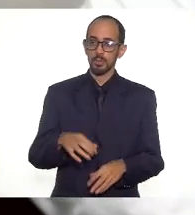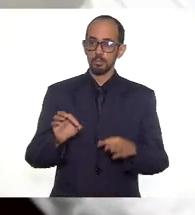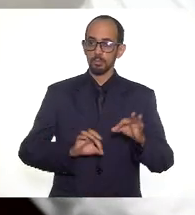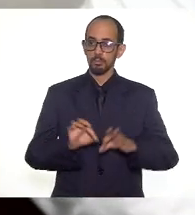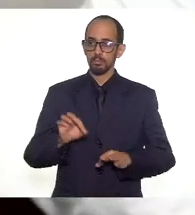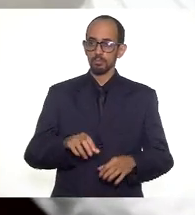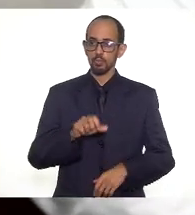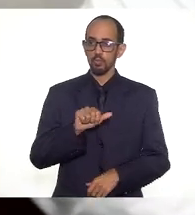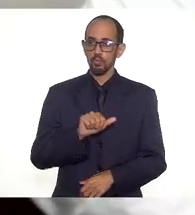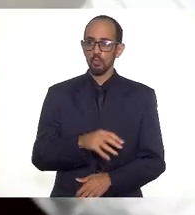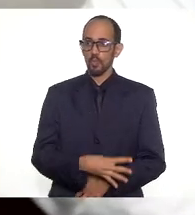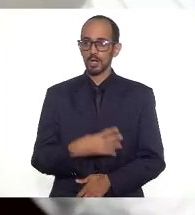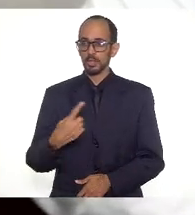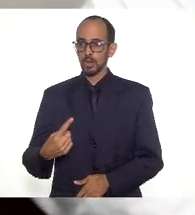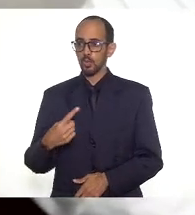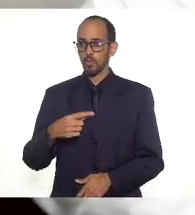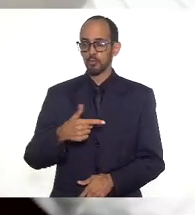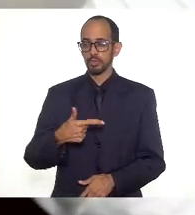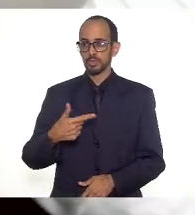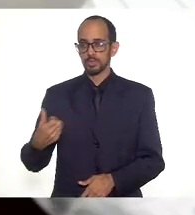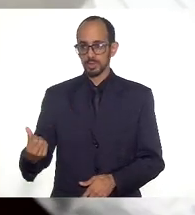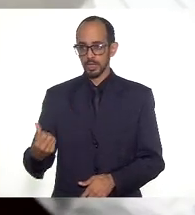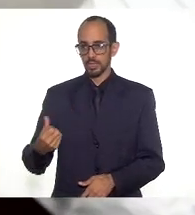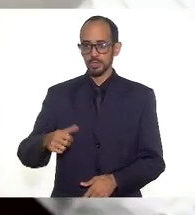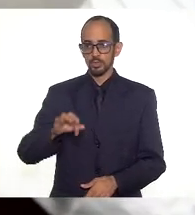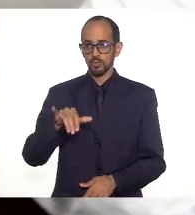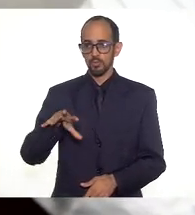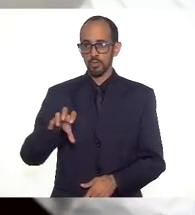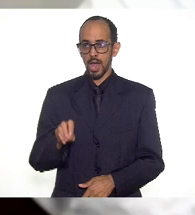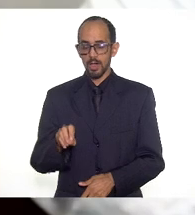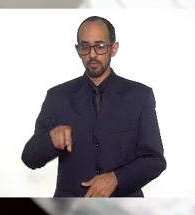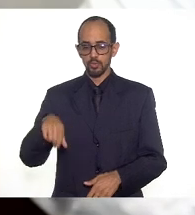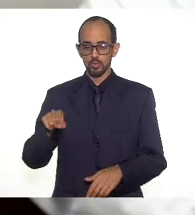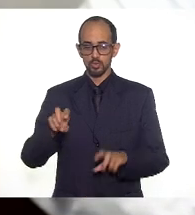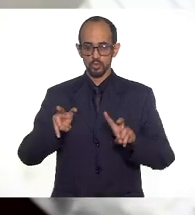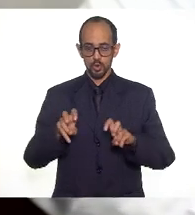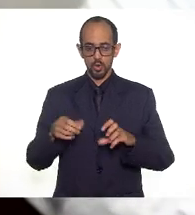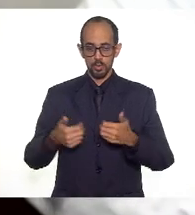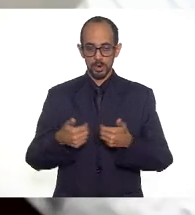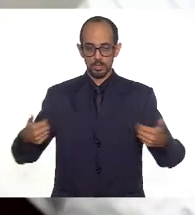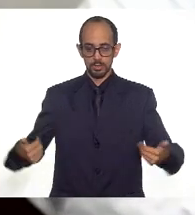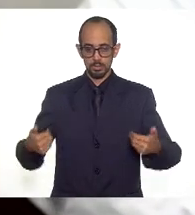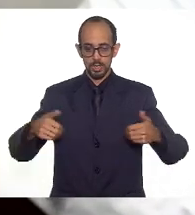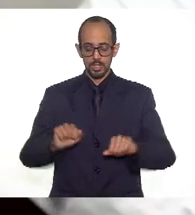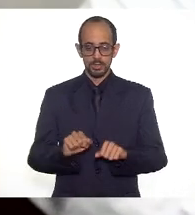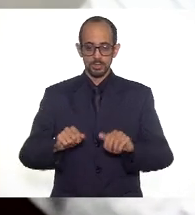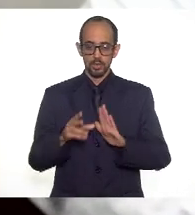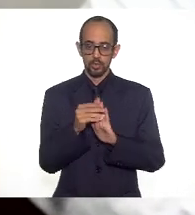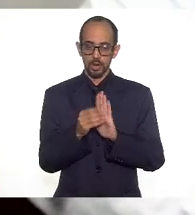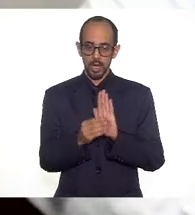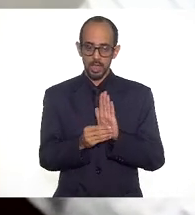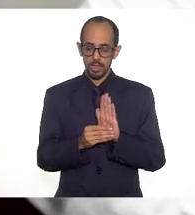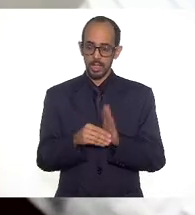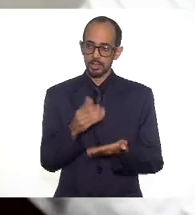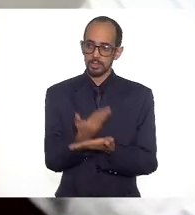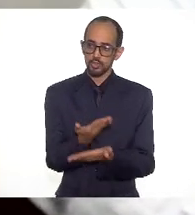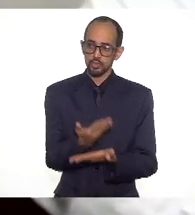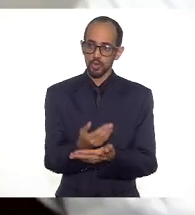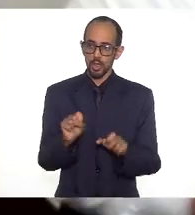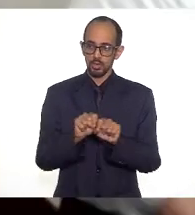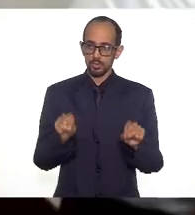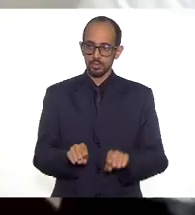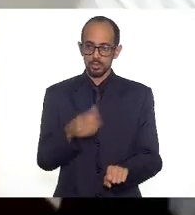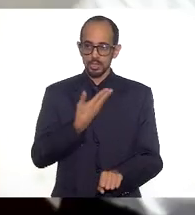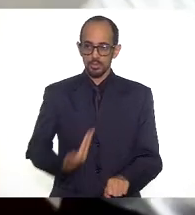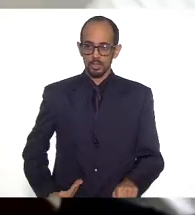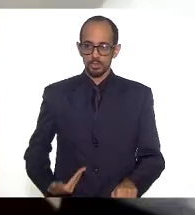de 21, de autoria do deputado Flávio Serafim, que dispõe sobre a desvinculação do calendário letivo do ano civil nas escolas do Sistema Estadual de Ensino do Estado do